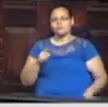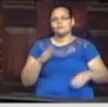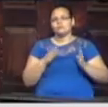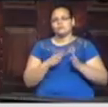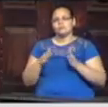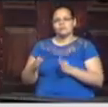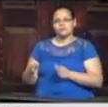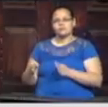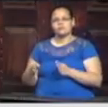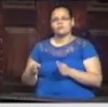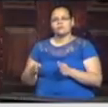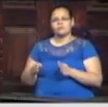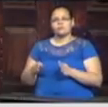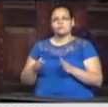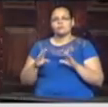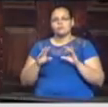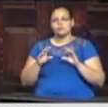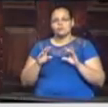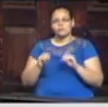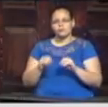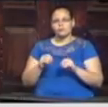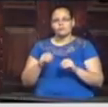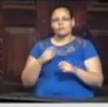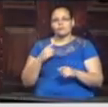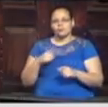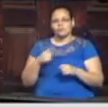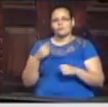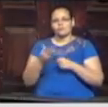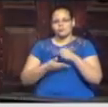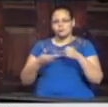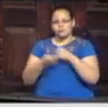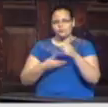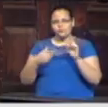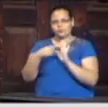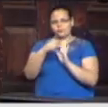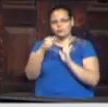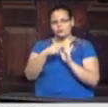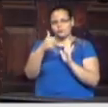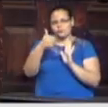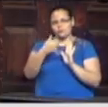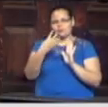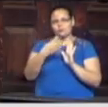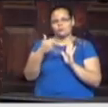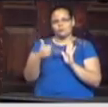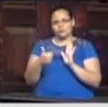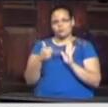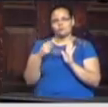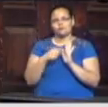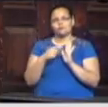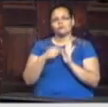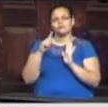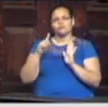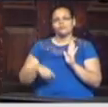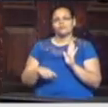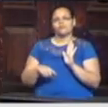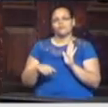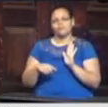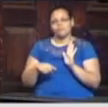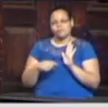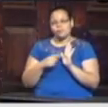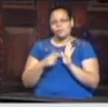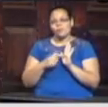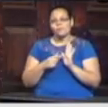ordem exatamente com base no artigo 141, que é literal.